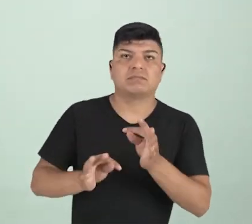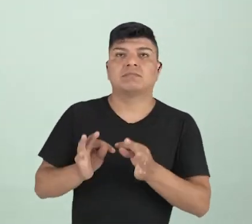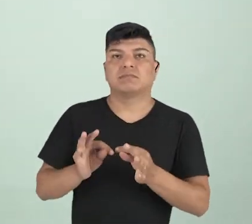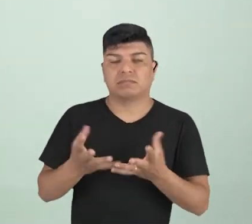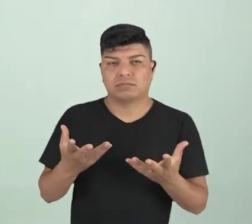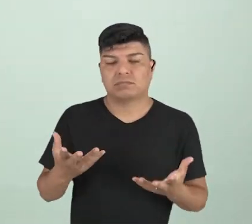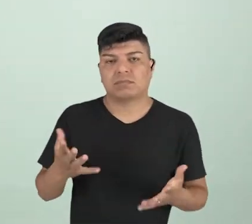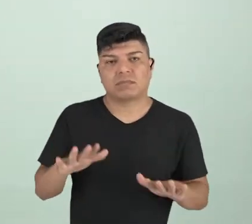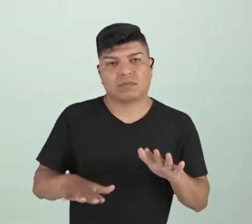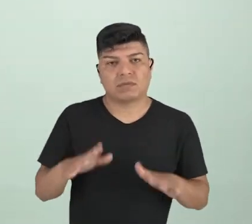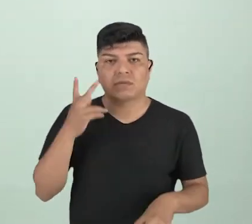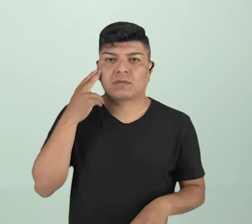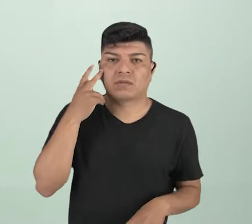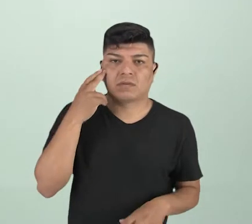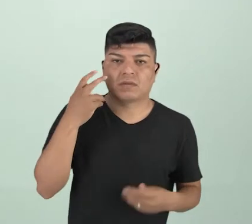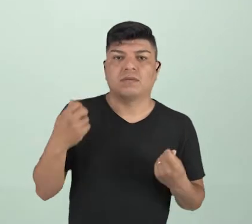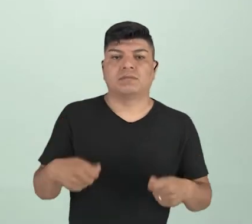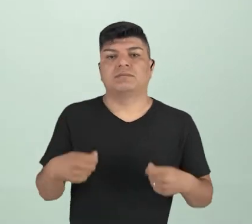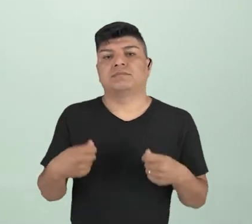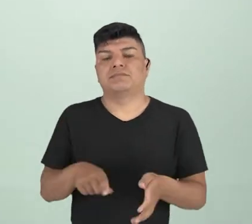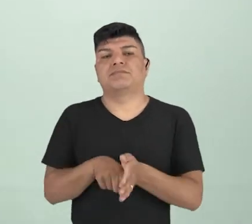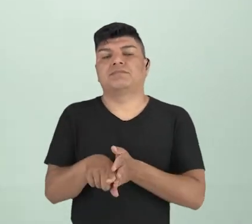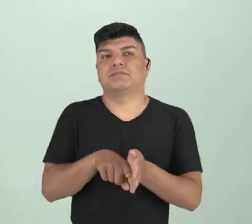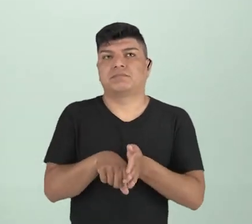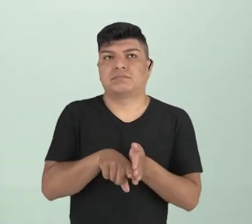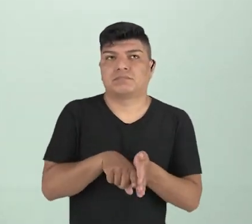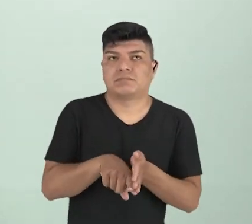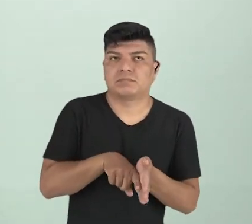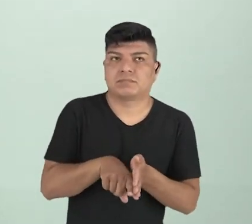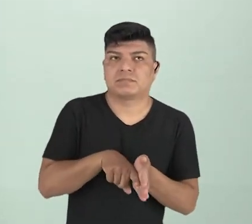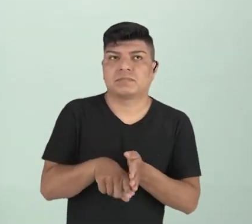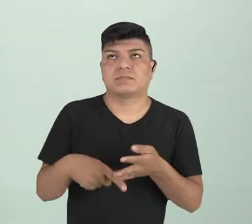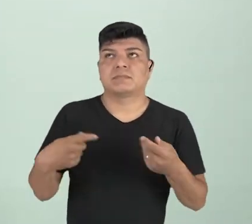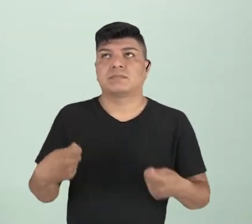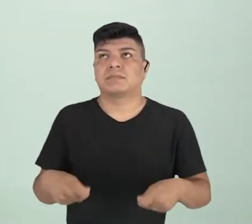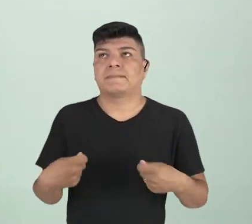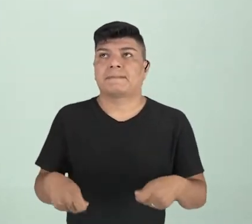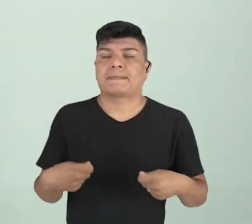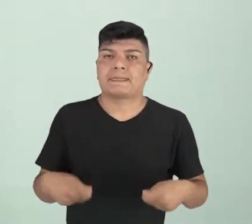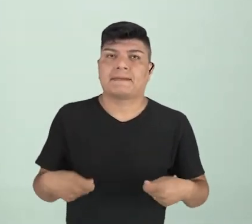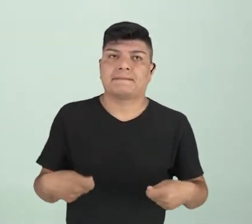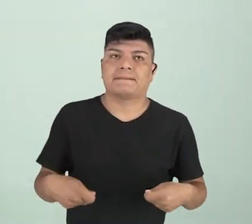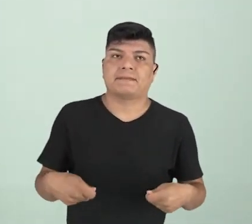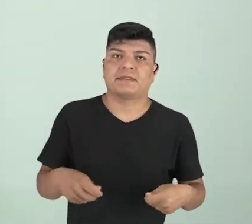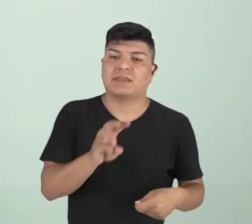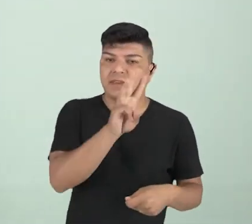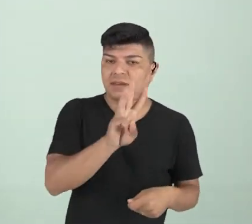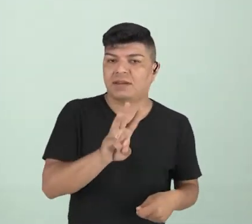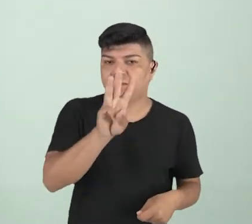e normalmente quando você precisa fazer uma pesquisa, precisa de uma